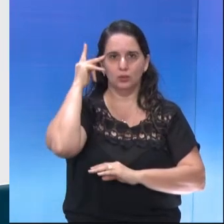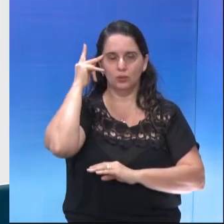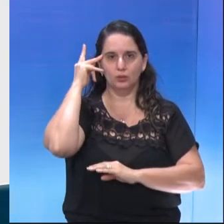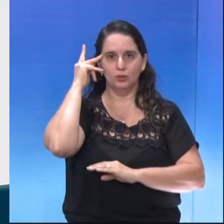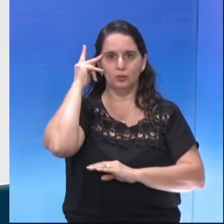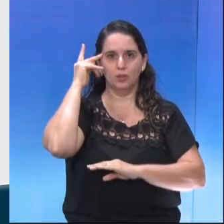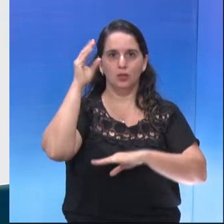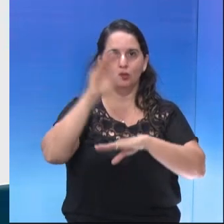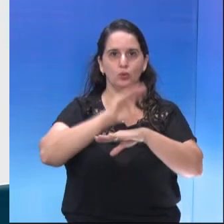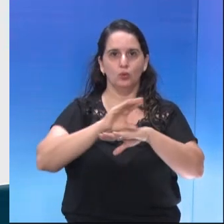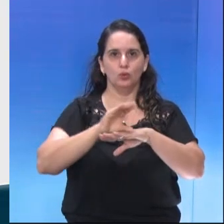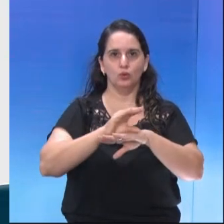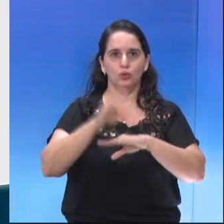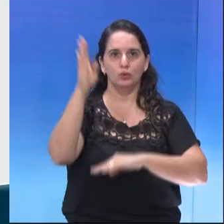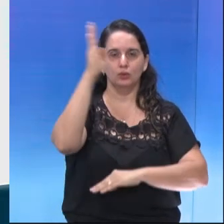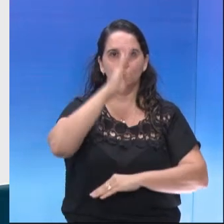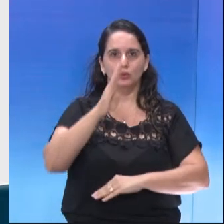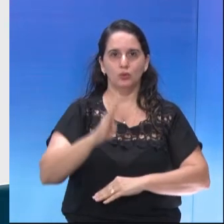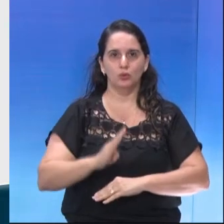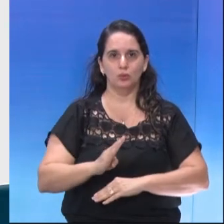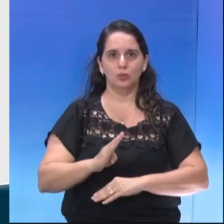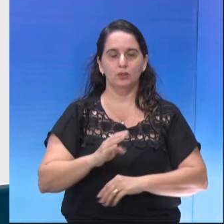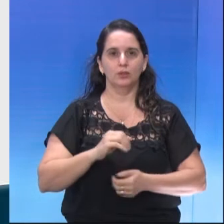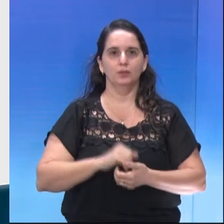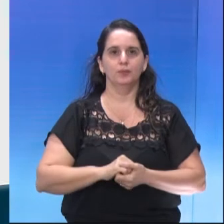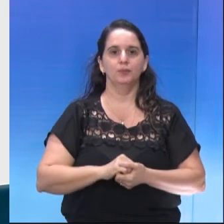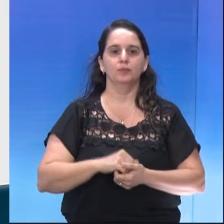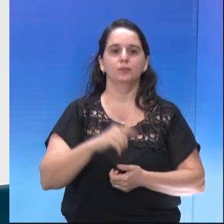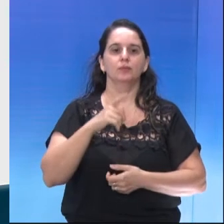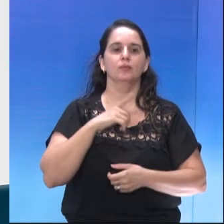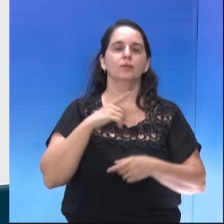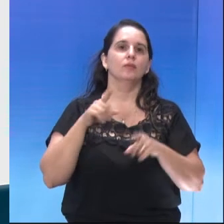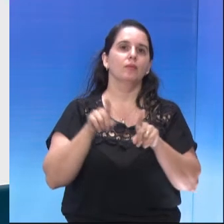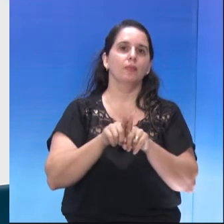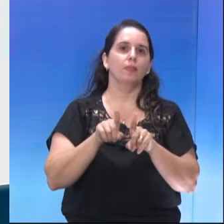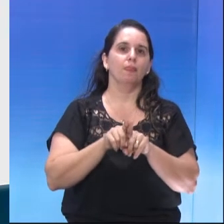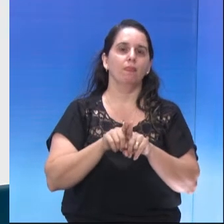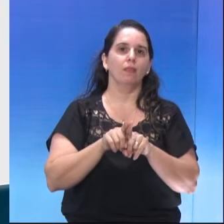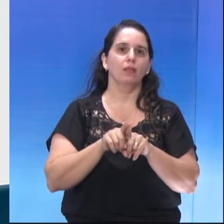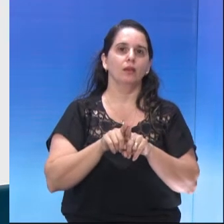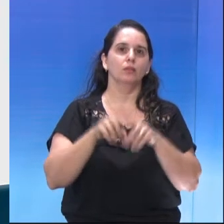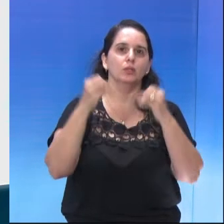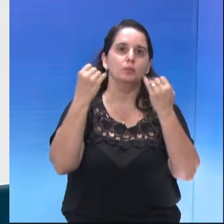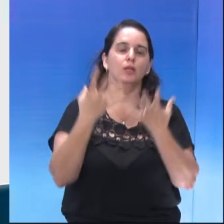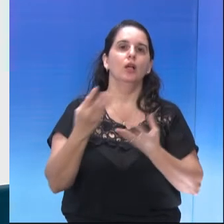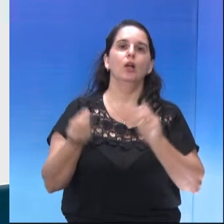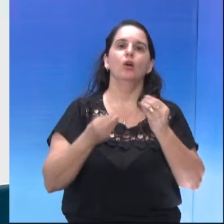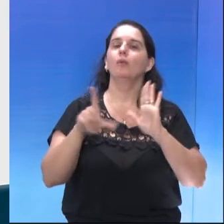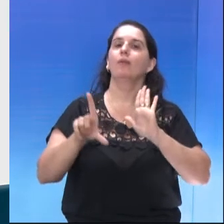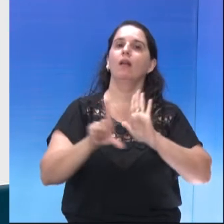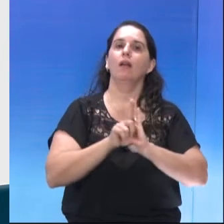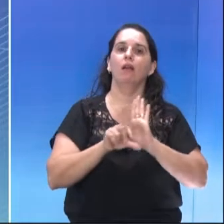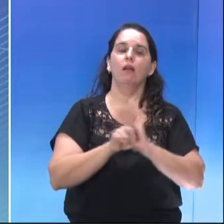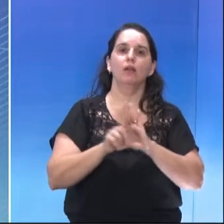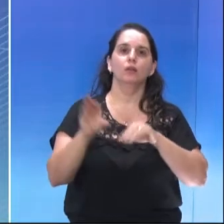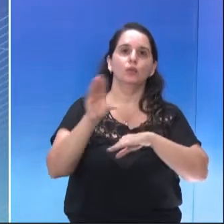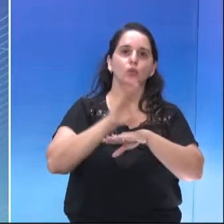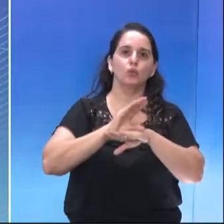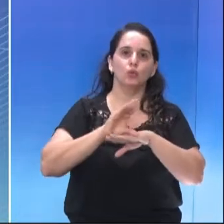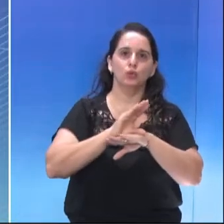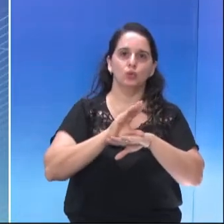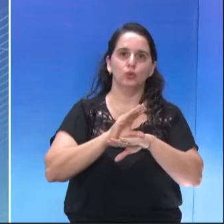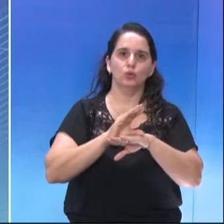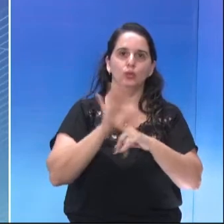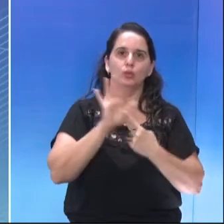República Federativa do Brasil. Nós tivemos aí eu estou falando de Constituição, aí eu estou falando do que a Constituição